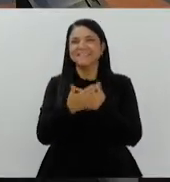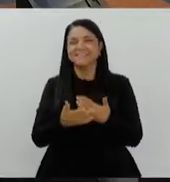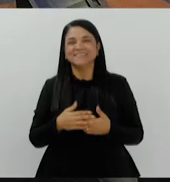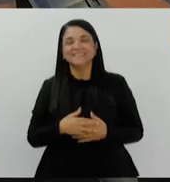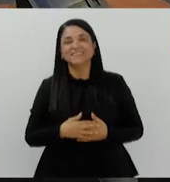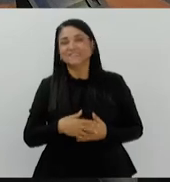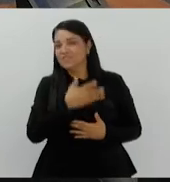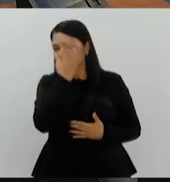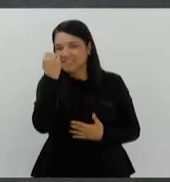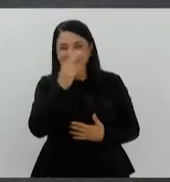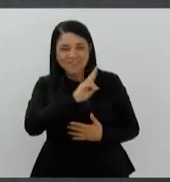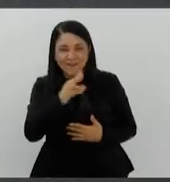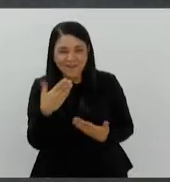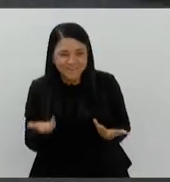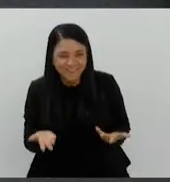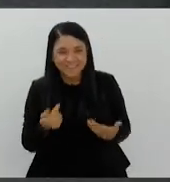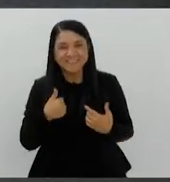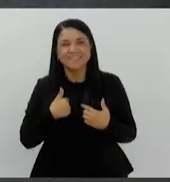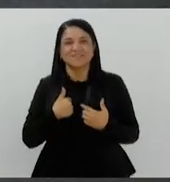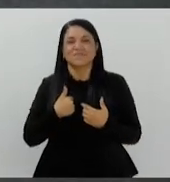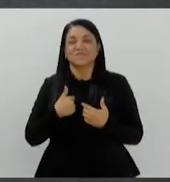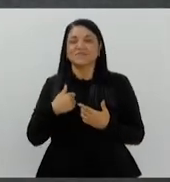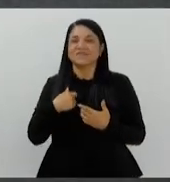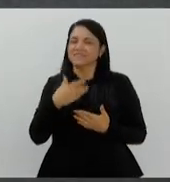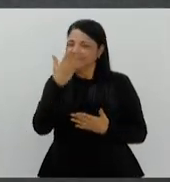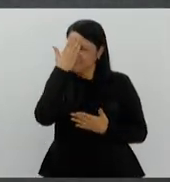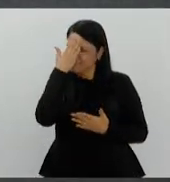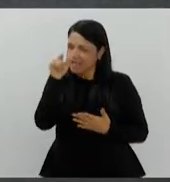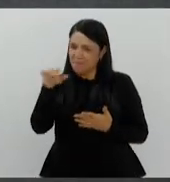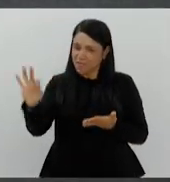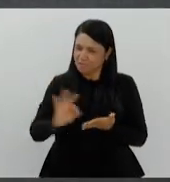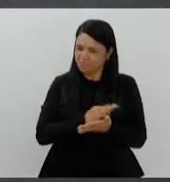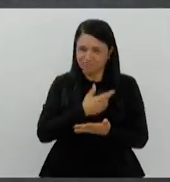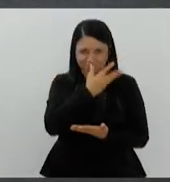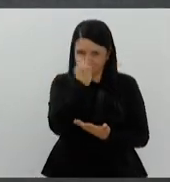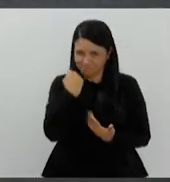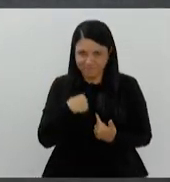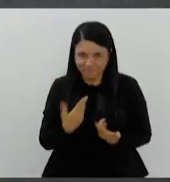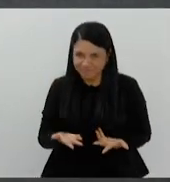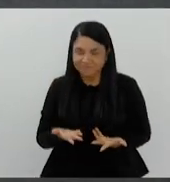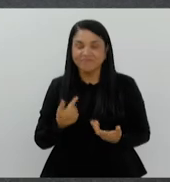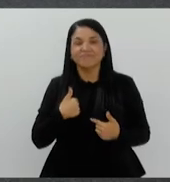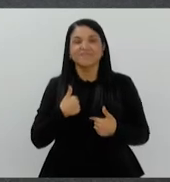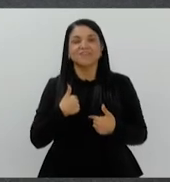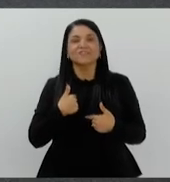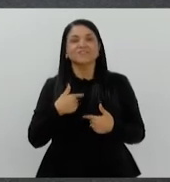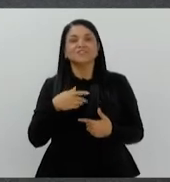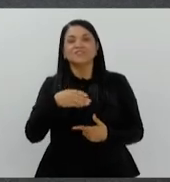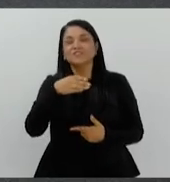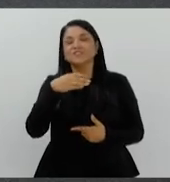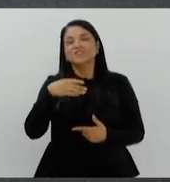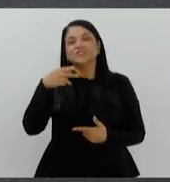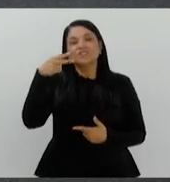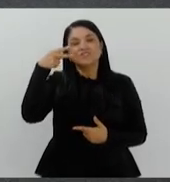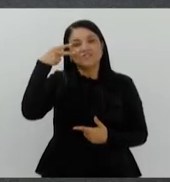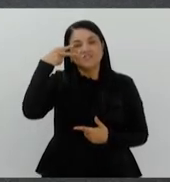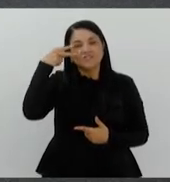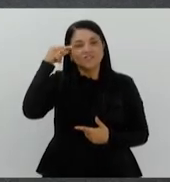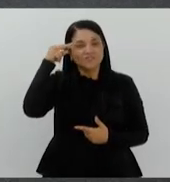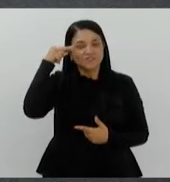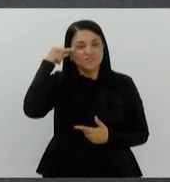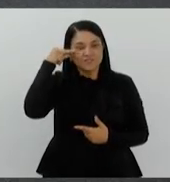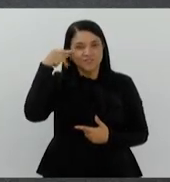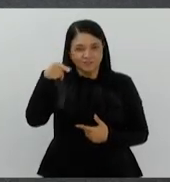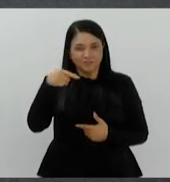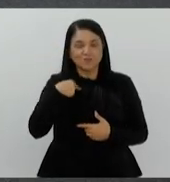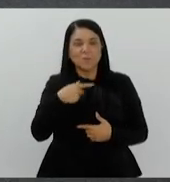Vossa Excelência sabe que eu não ia deixar de me inscrever, apenas para dizer Tia Ju, presidente do Poder